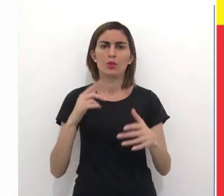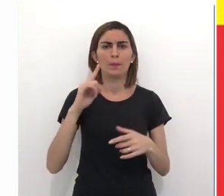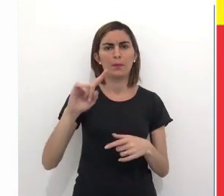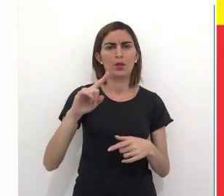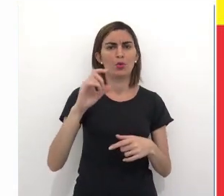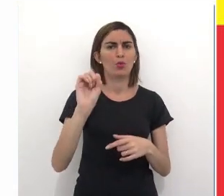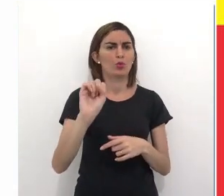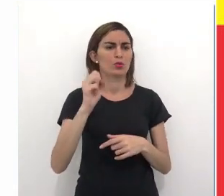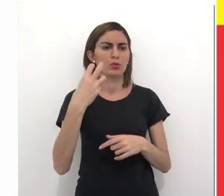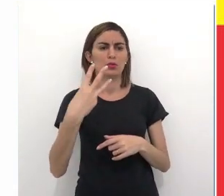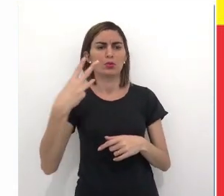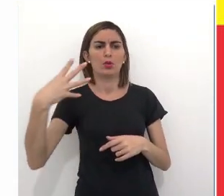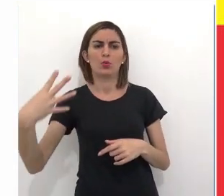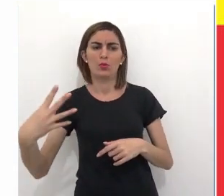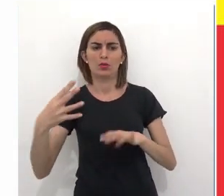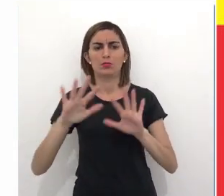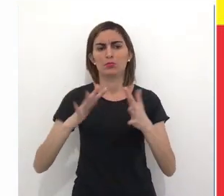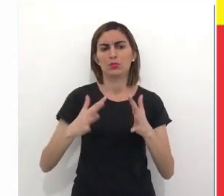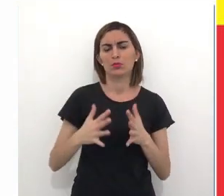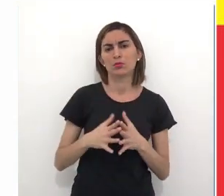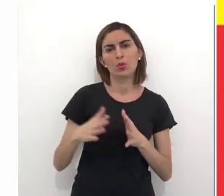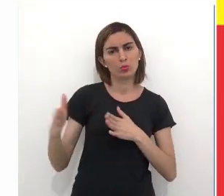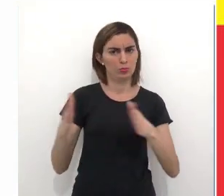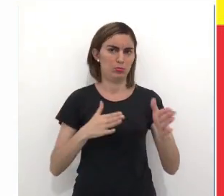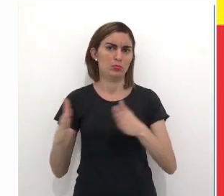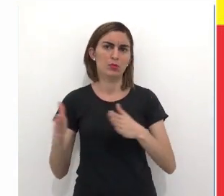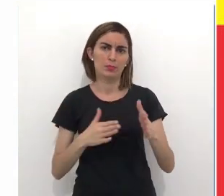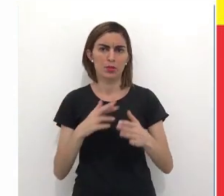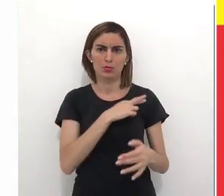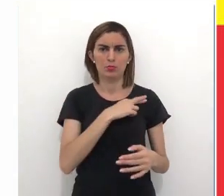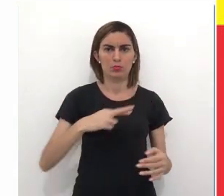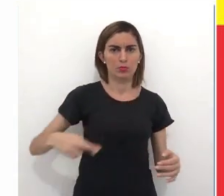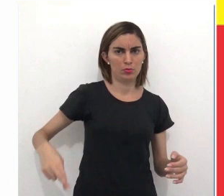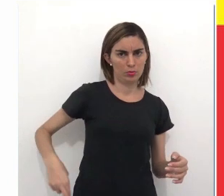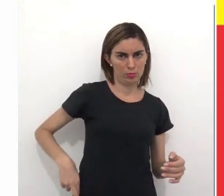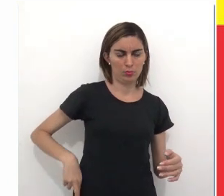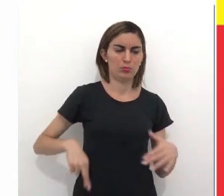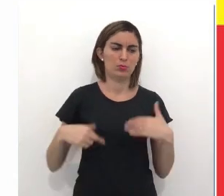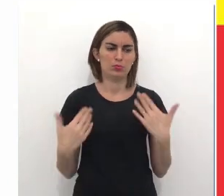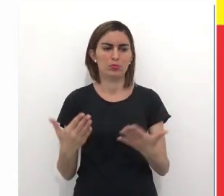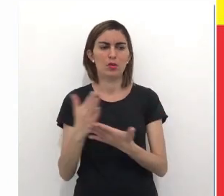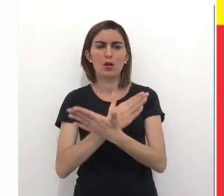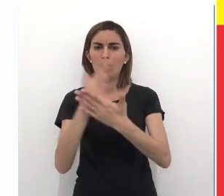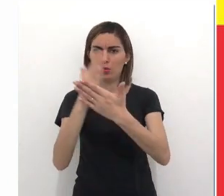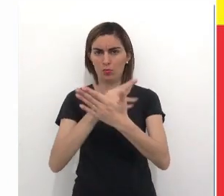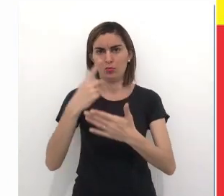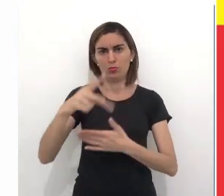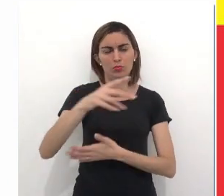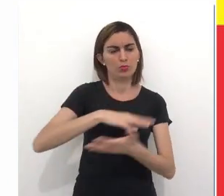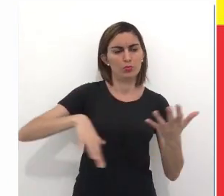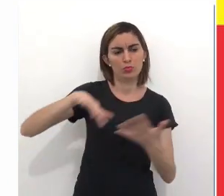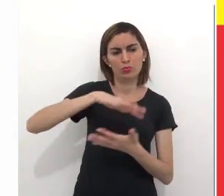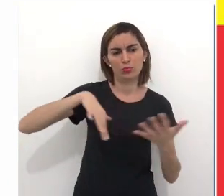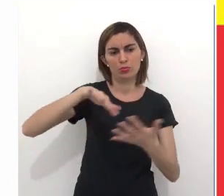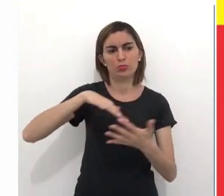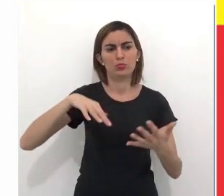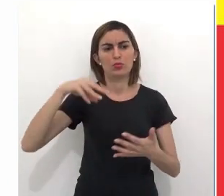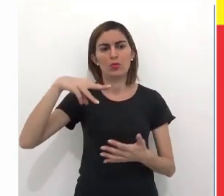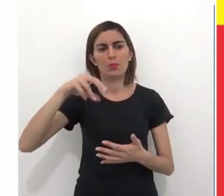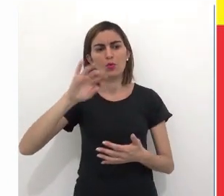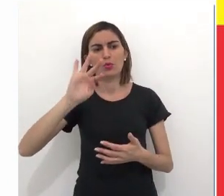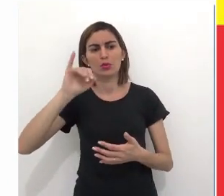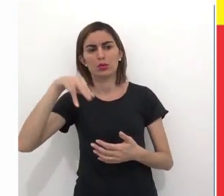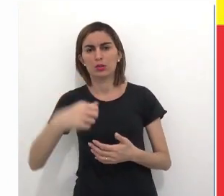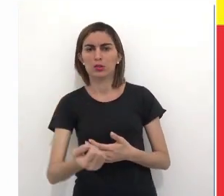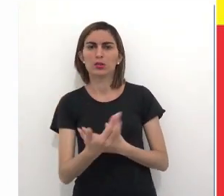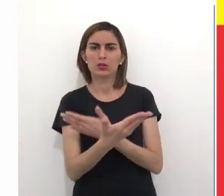até 1834. Durante o período regencial, alguns desses motins,